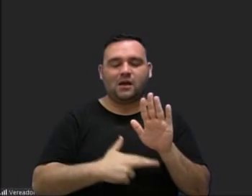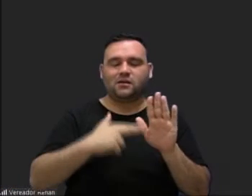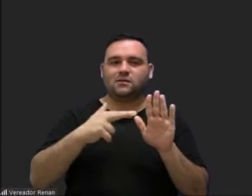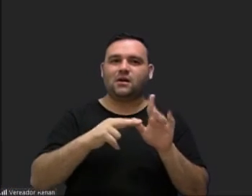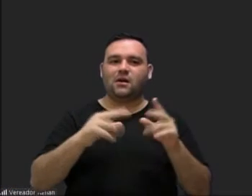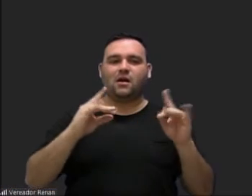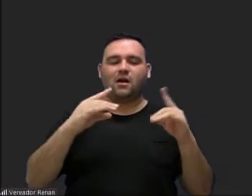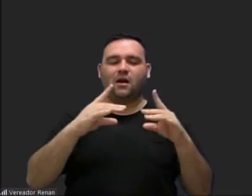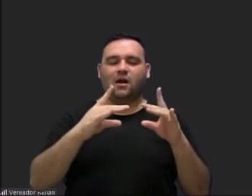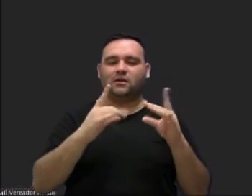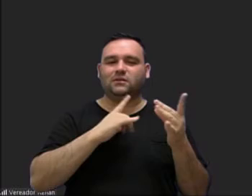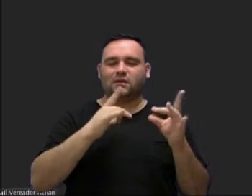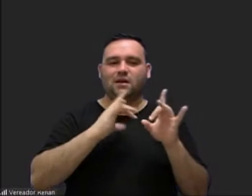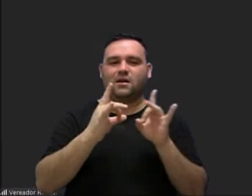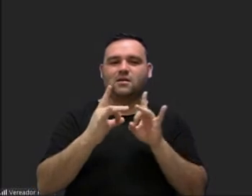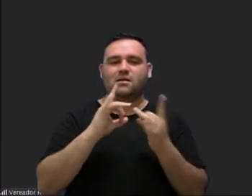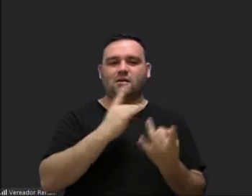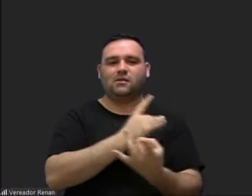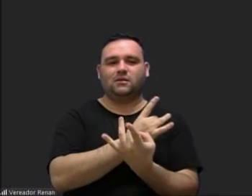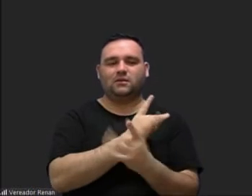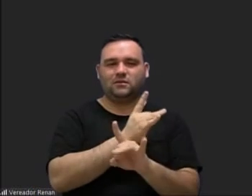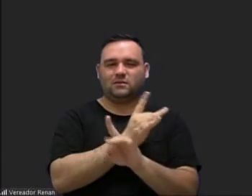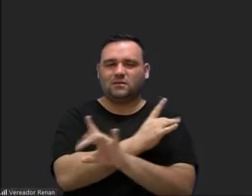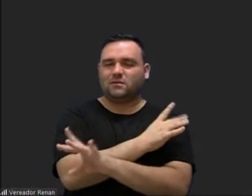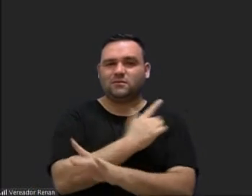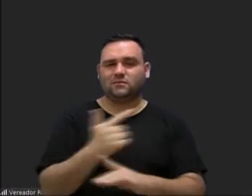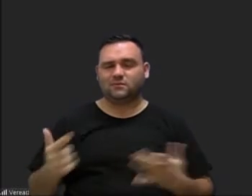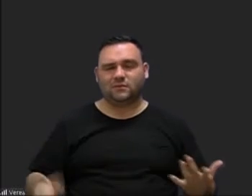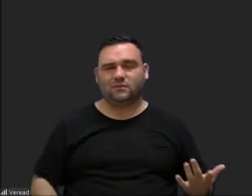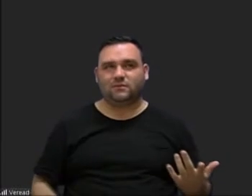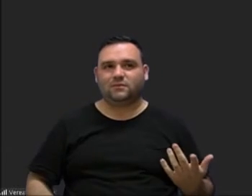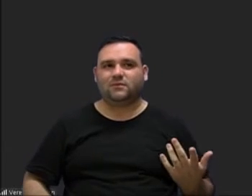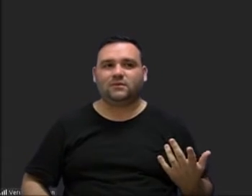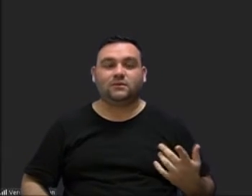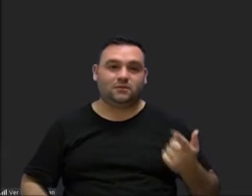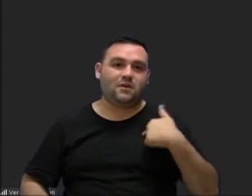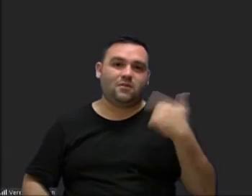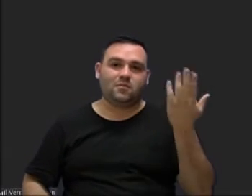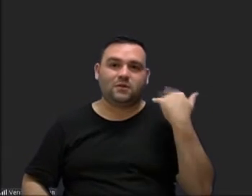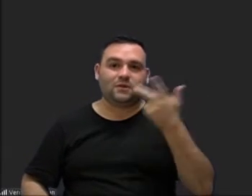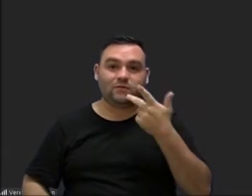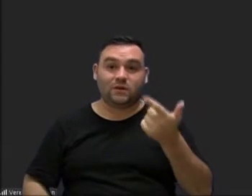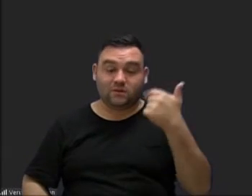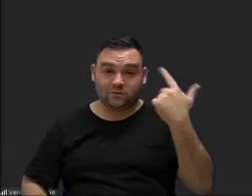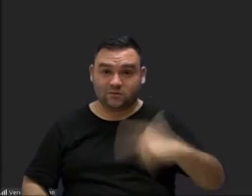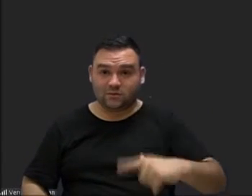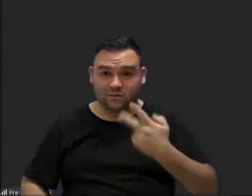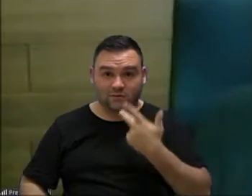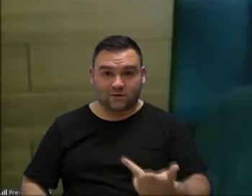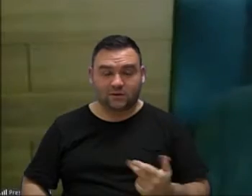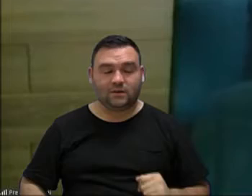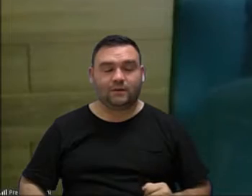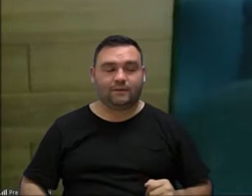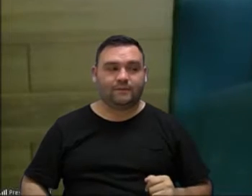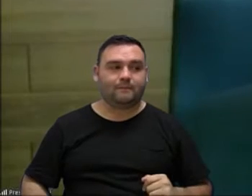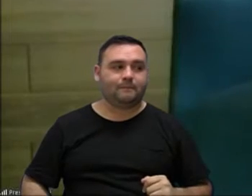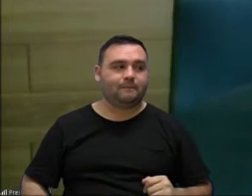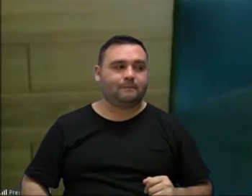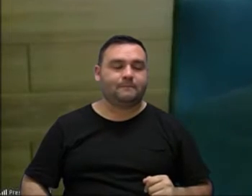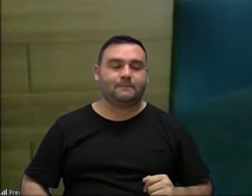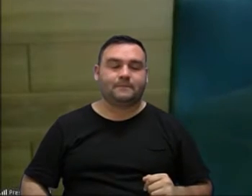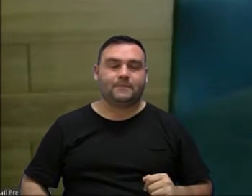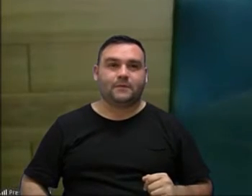essa sessão online Pérez eu falei da outra vez eu falei da outra vez e quero repetir vai vai